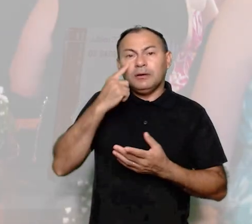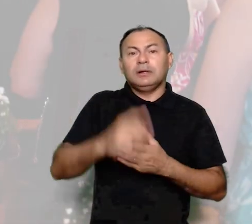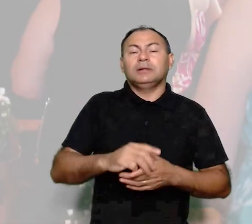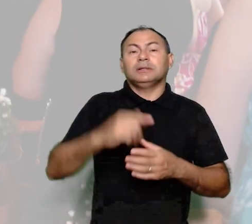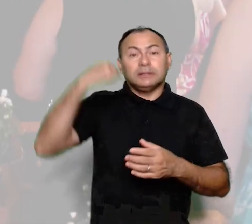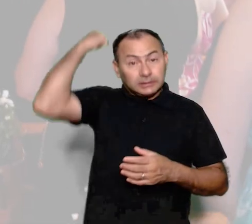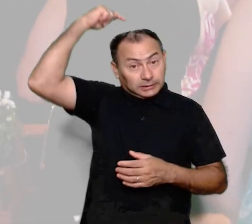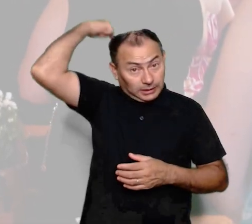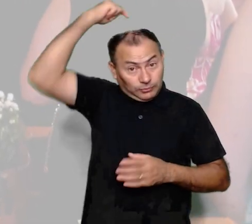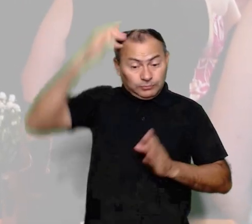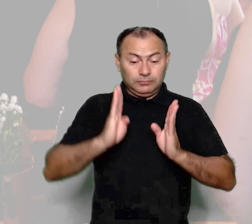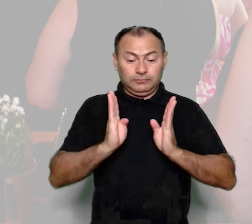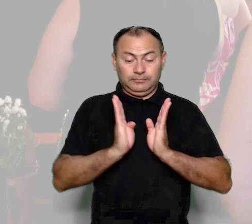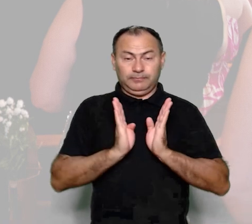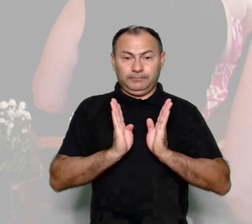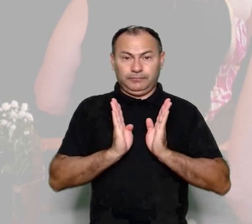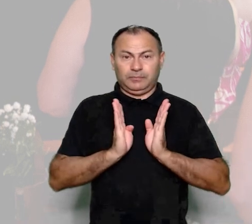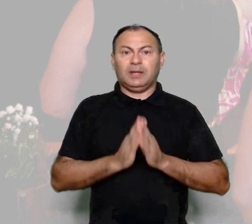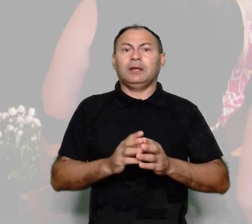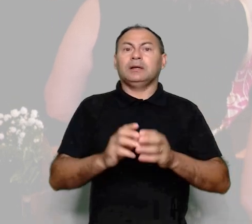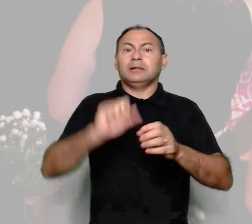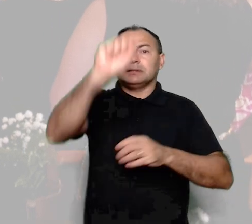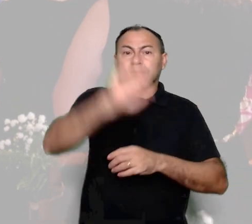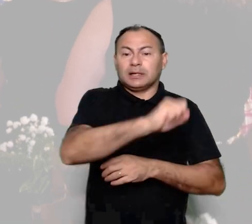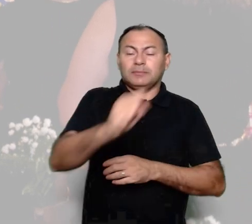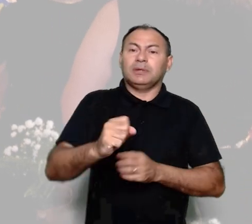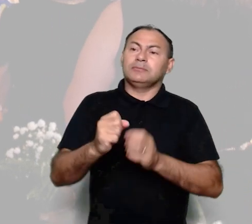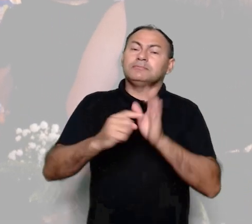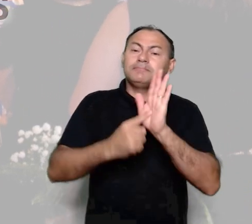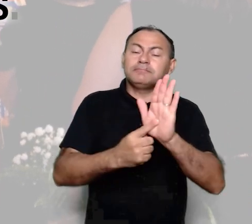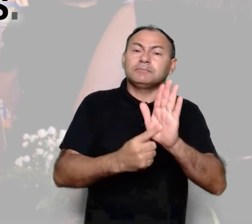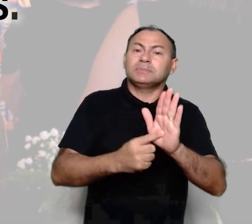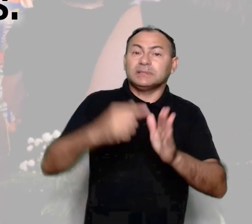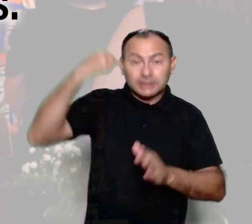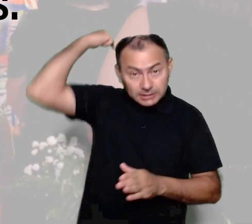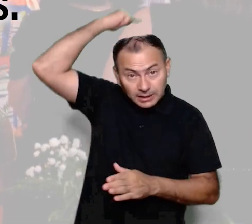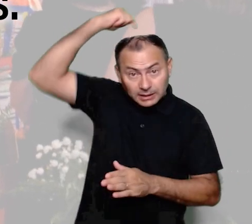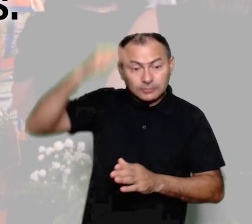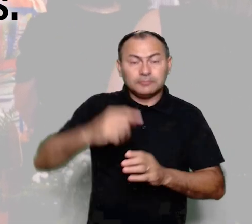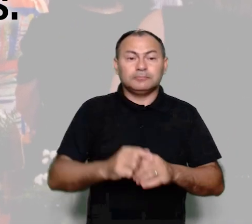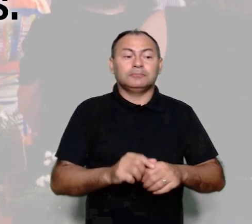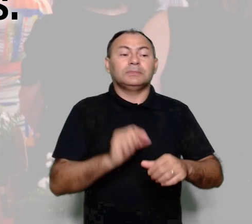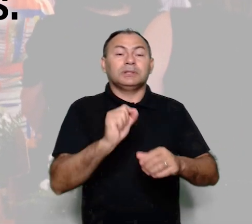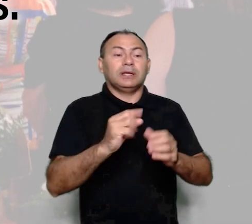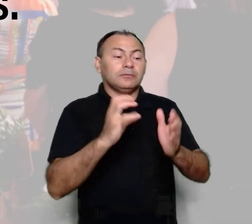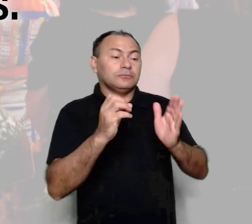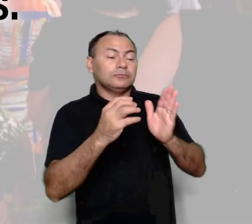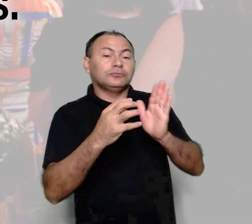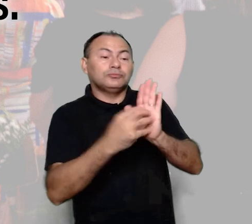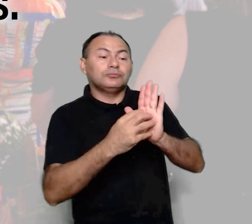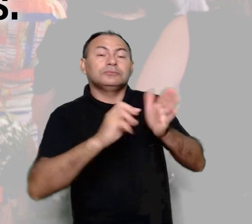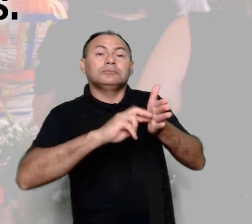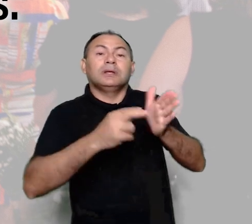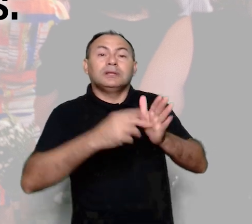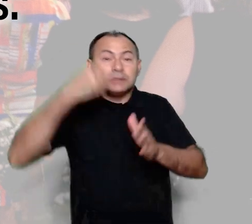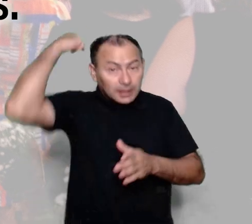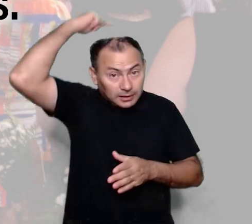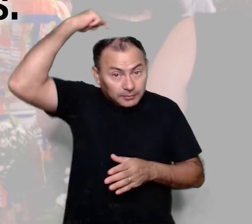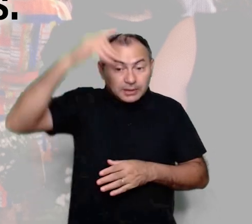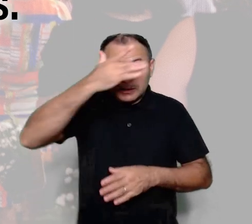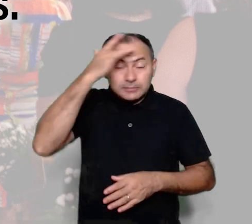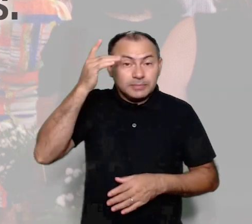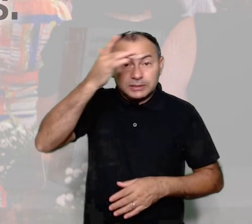um sacramento é um sinal de algo sagrado na medida em que santifica os homens. E